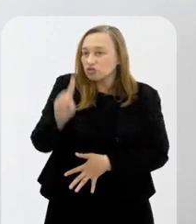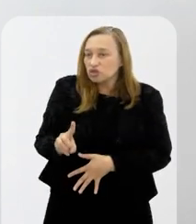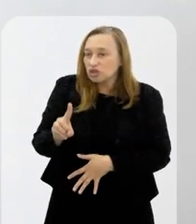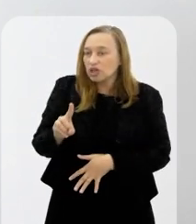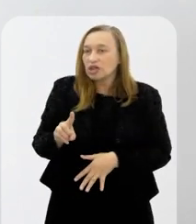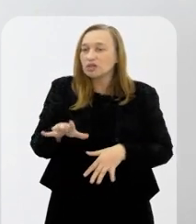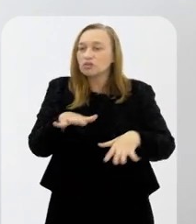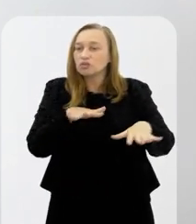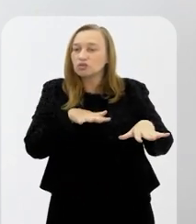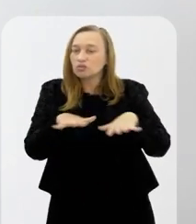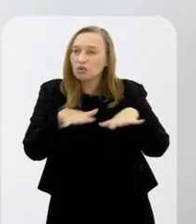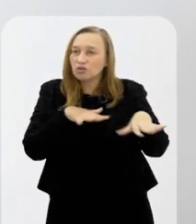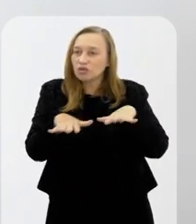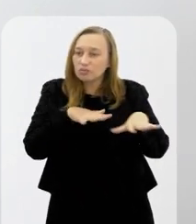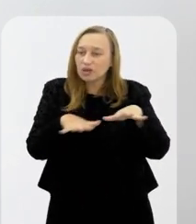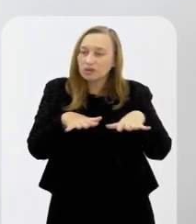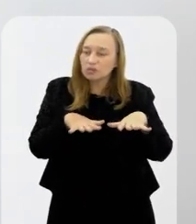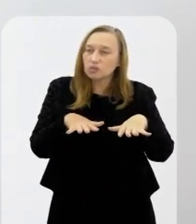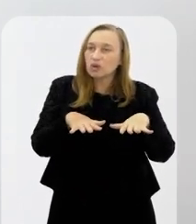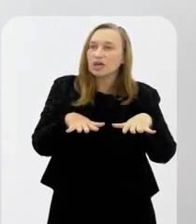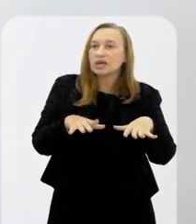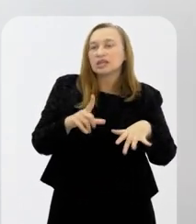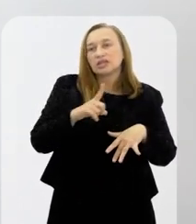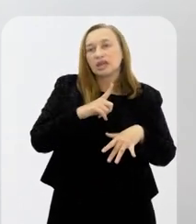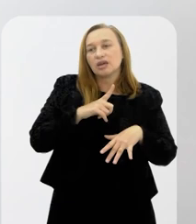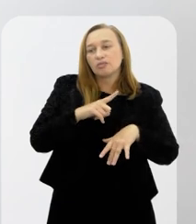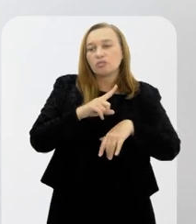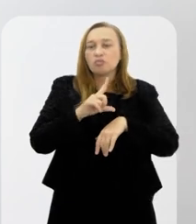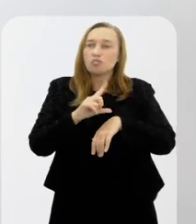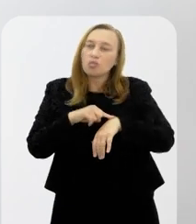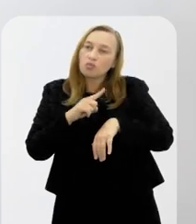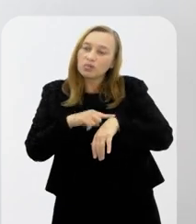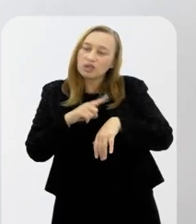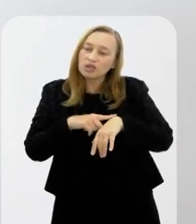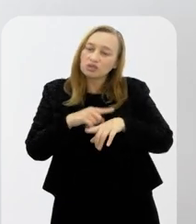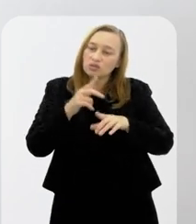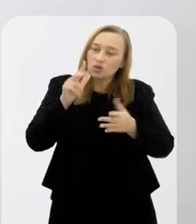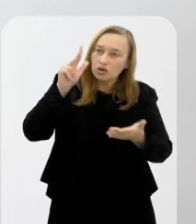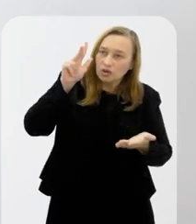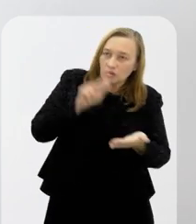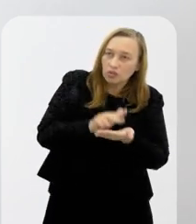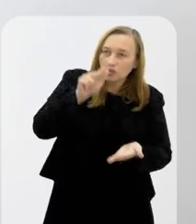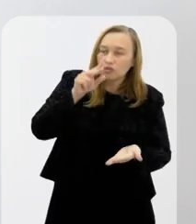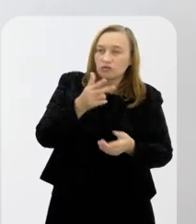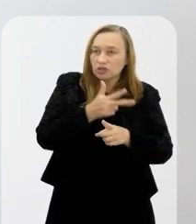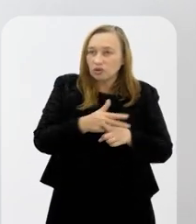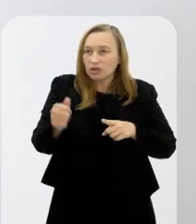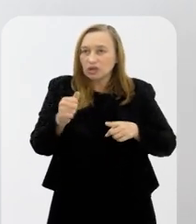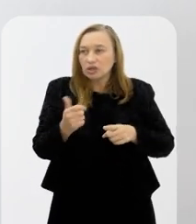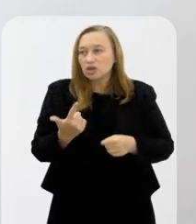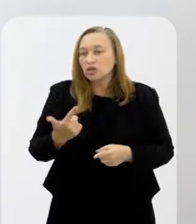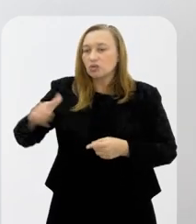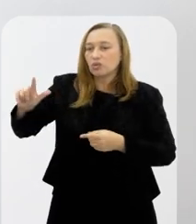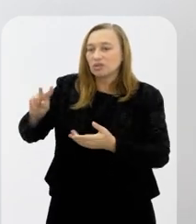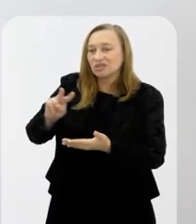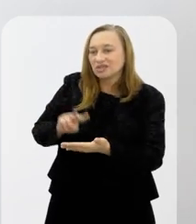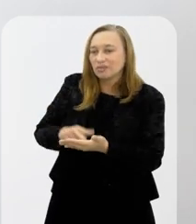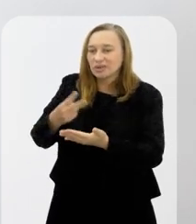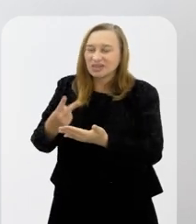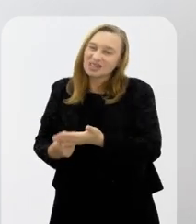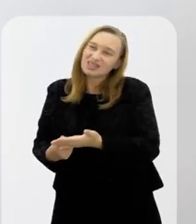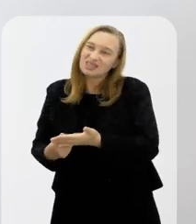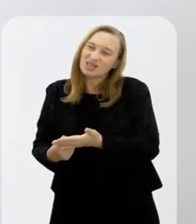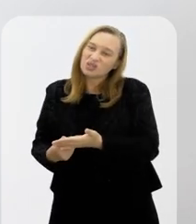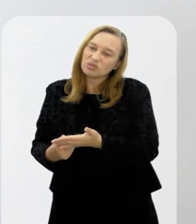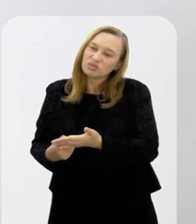direito um movimento pendular porque tem hora que temos assim né verdadeiras conquistas e hora a as interpretações que os